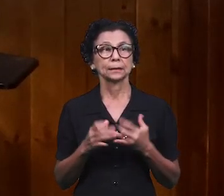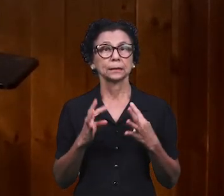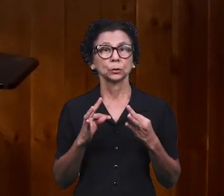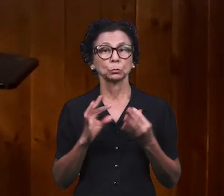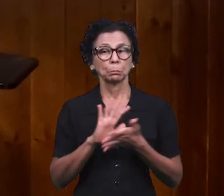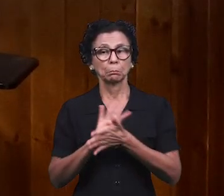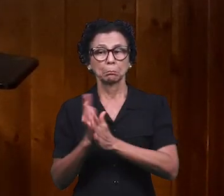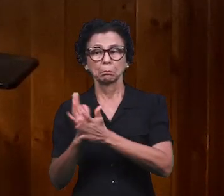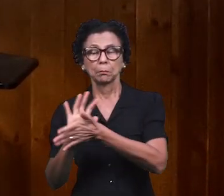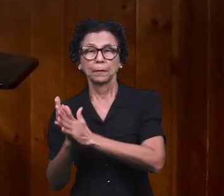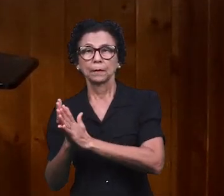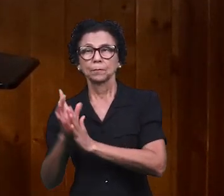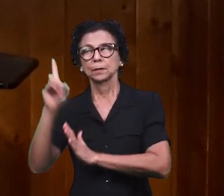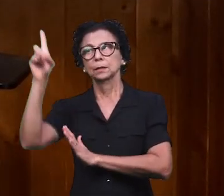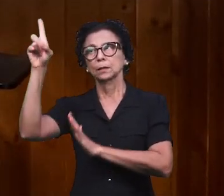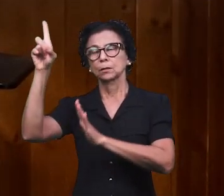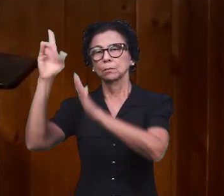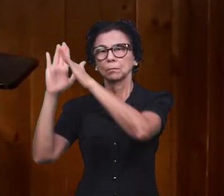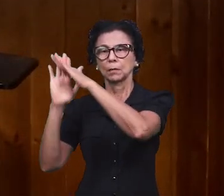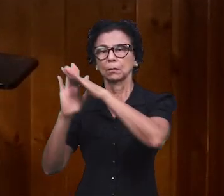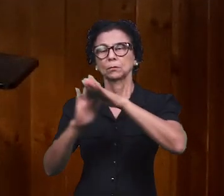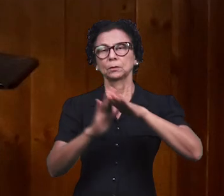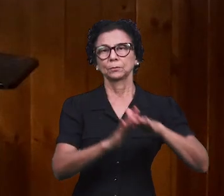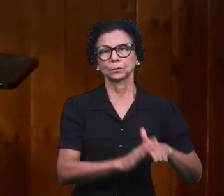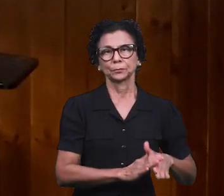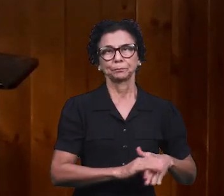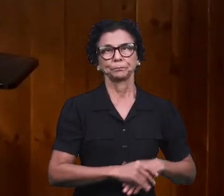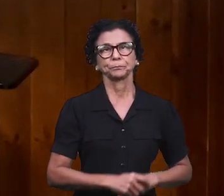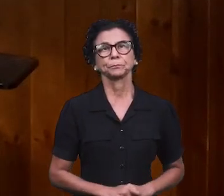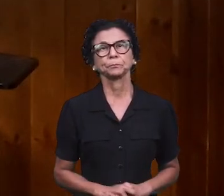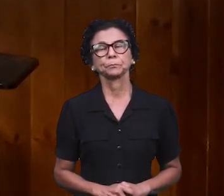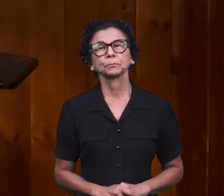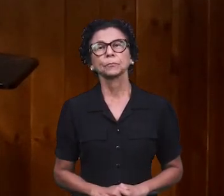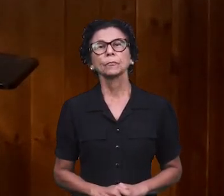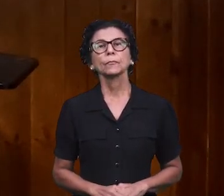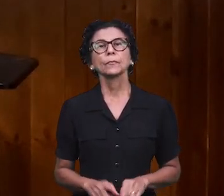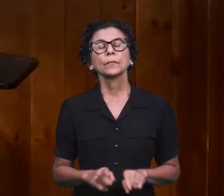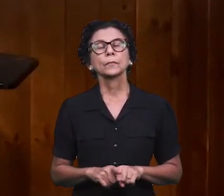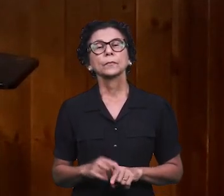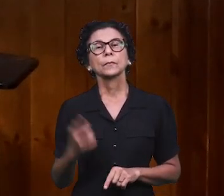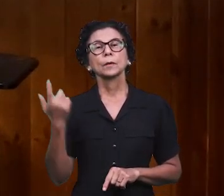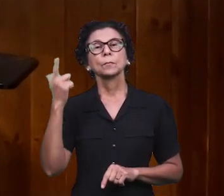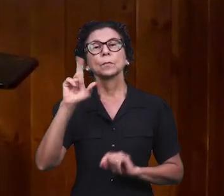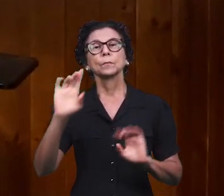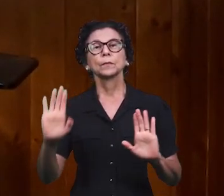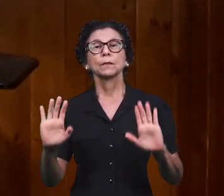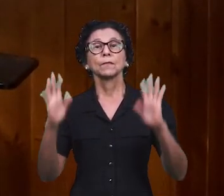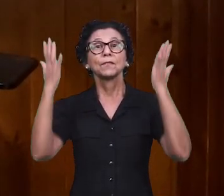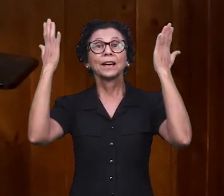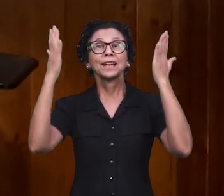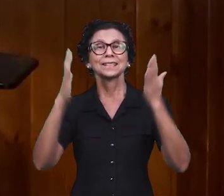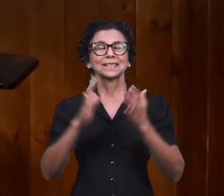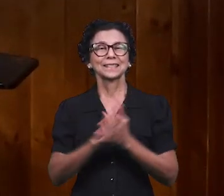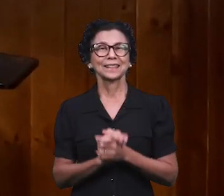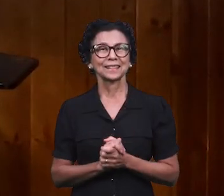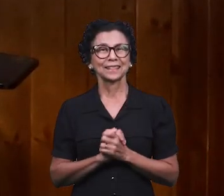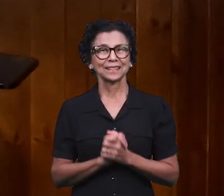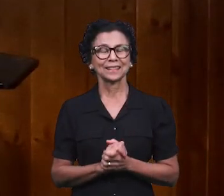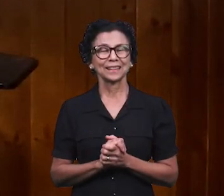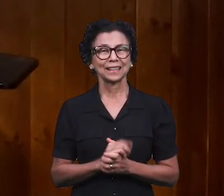essa grande bênção. Então é uma festa alegre para eles. Mas tem uma outra festa, que essa festa é interessante, a festa